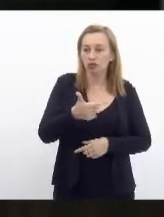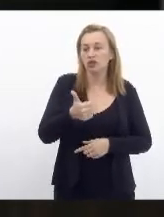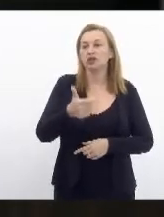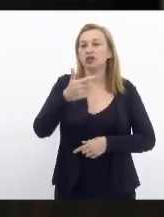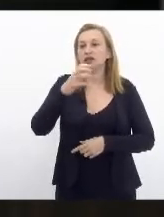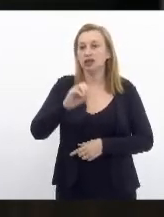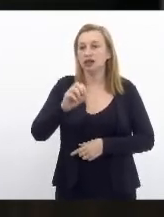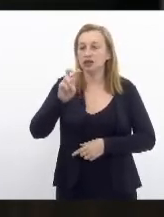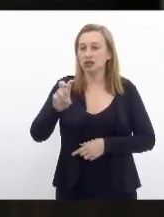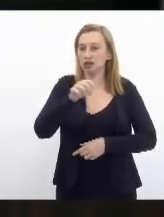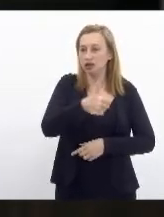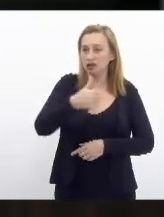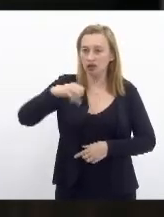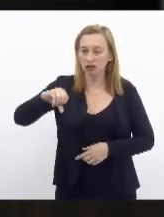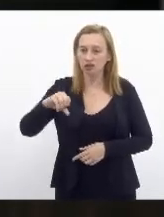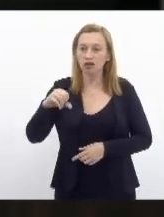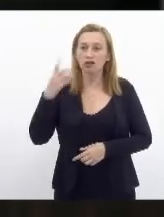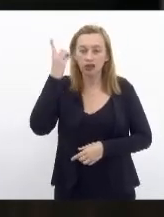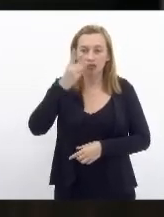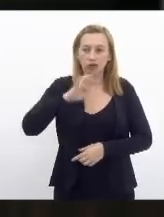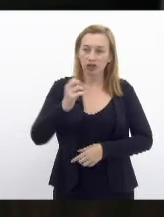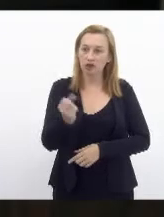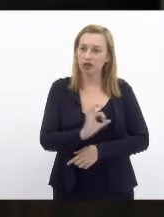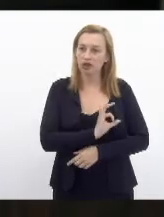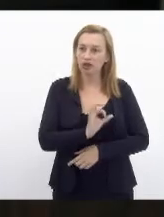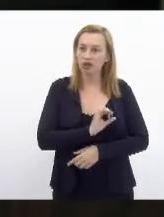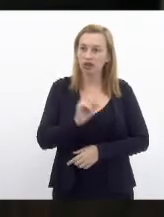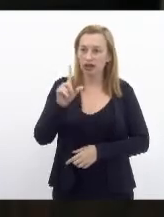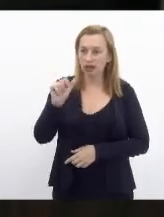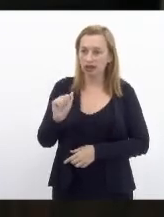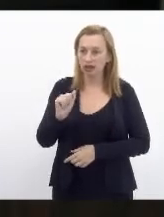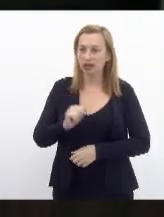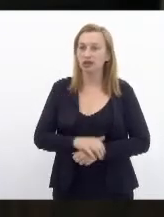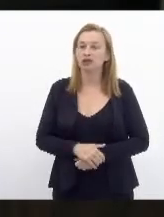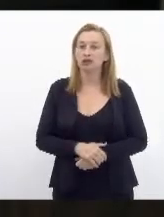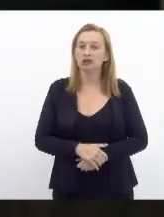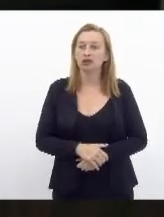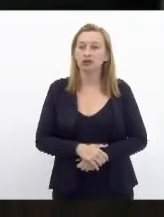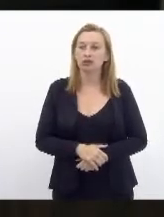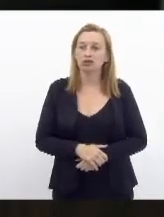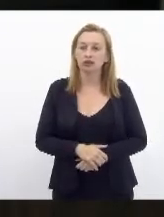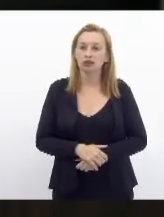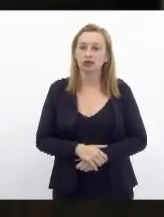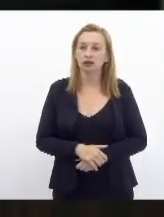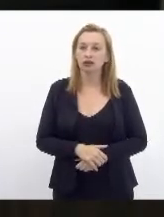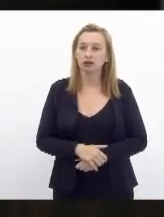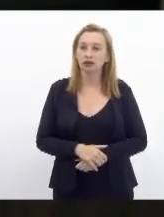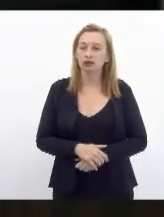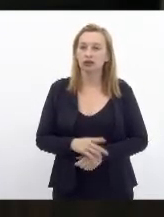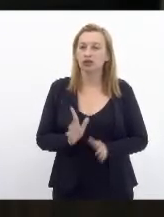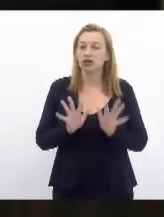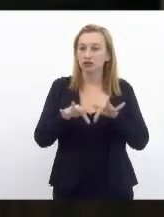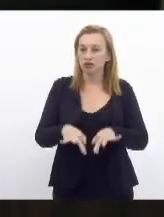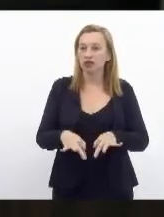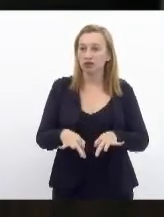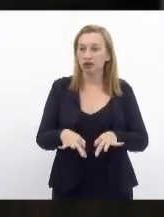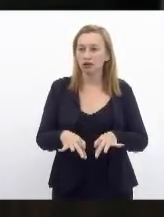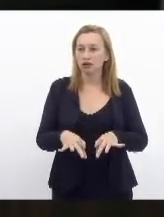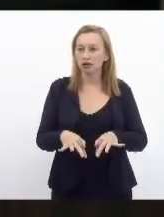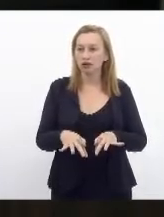19, da deputada Marta Rocha e Alana Passos, foi falado forma final de redação.